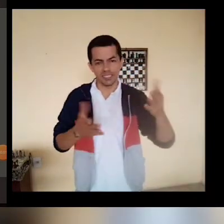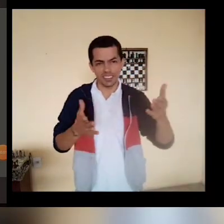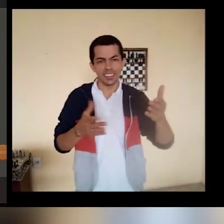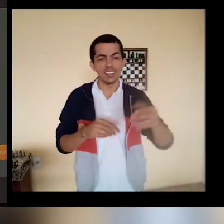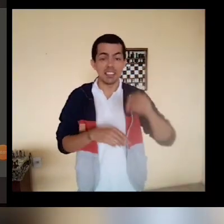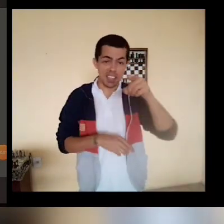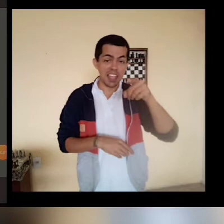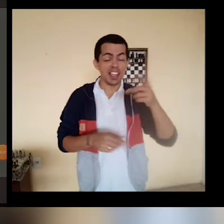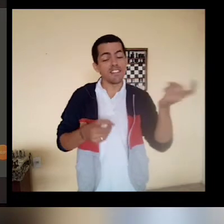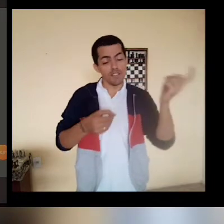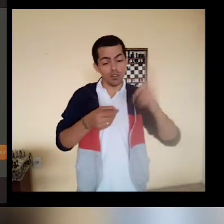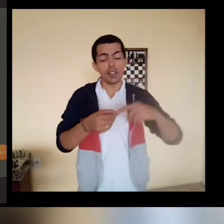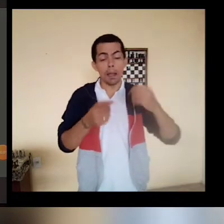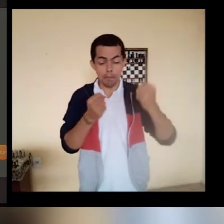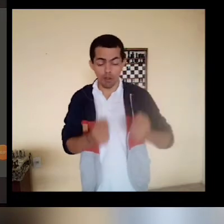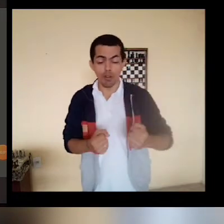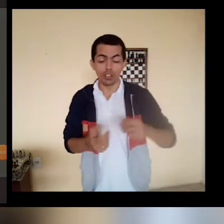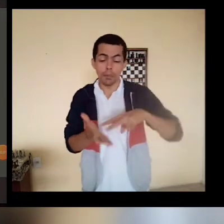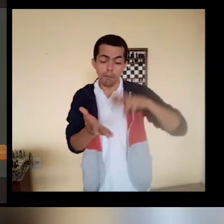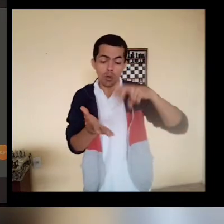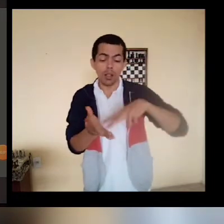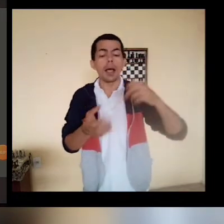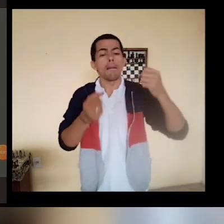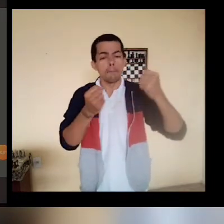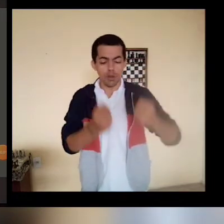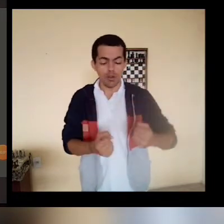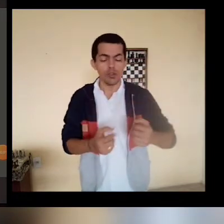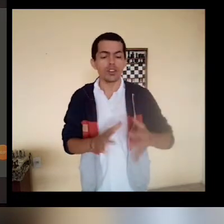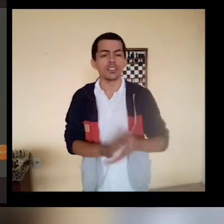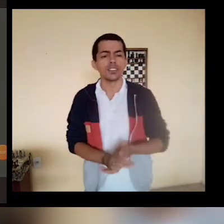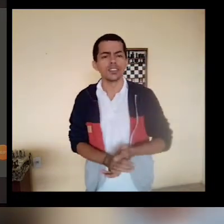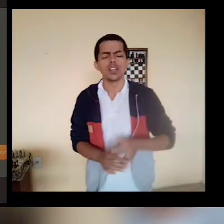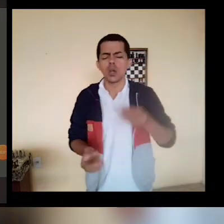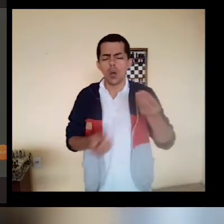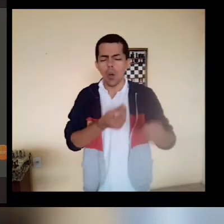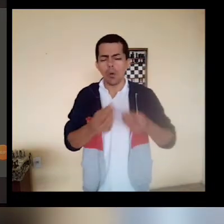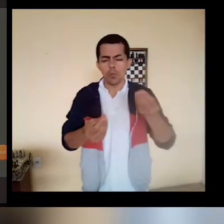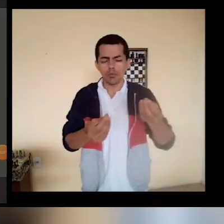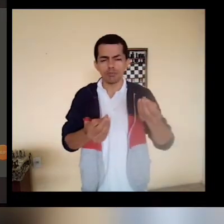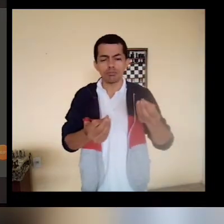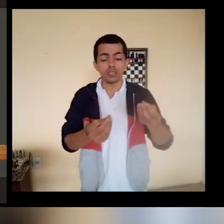volta e ele também pula, né?